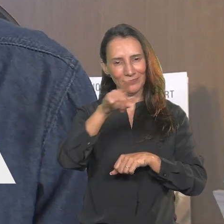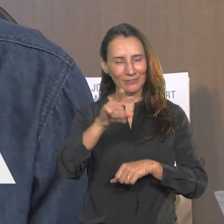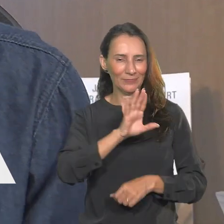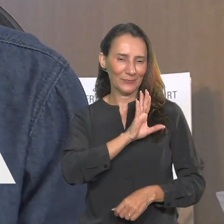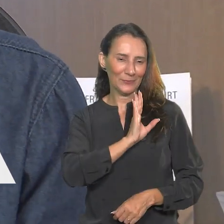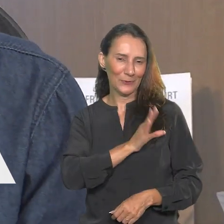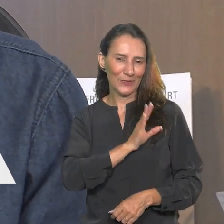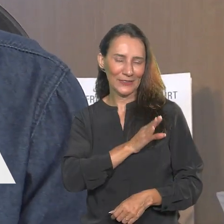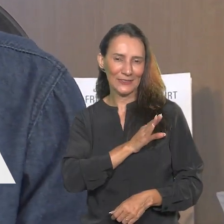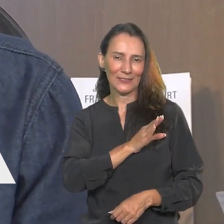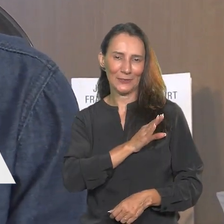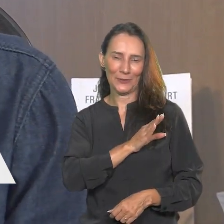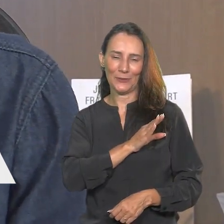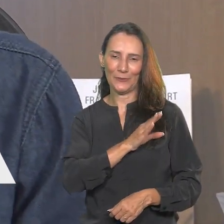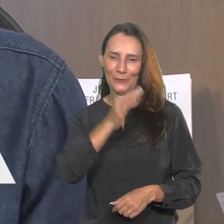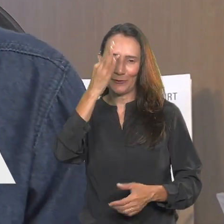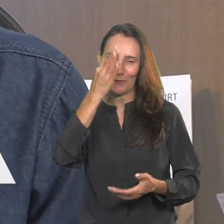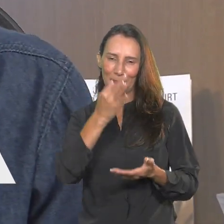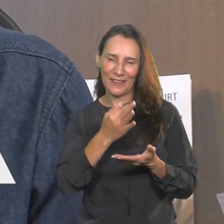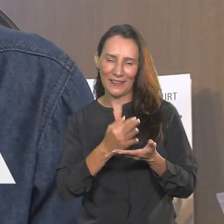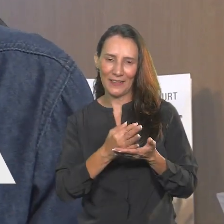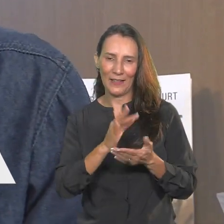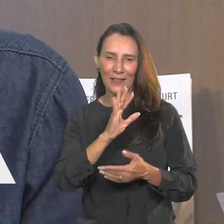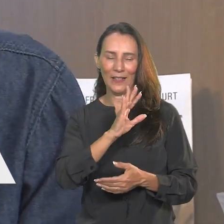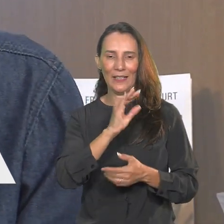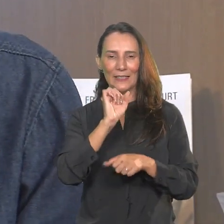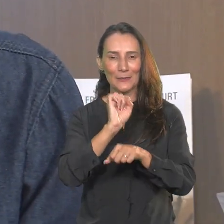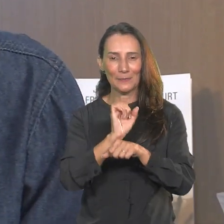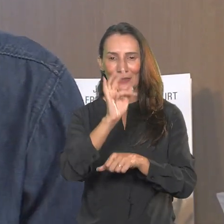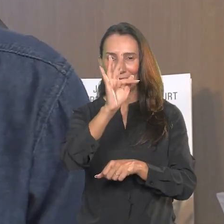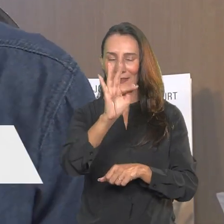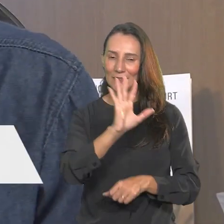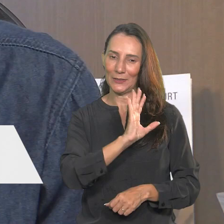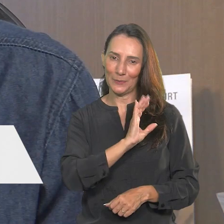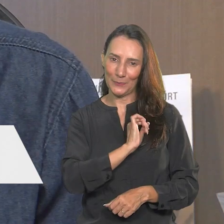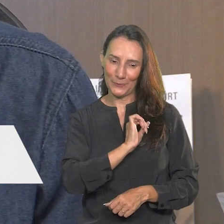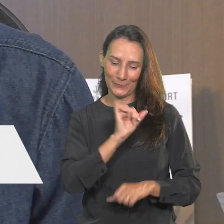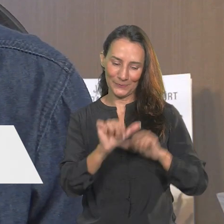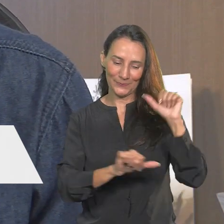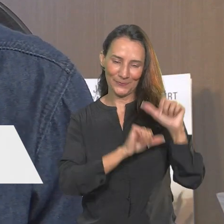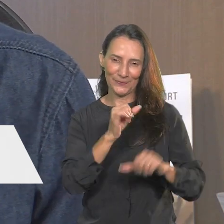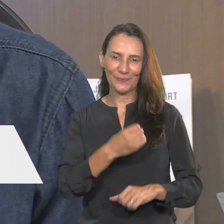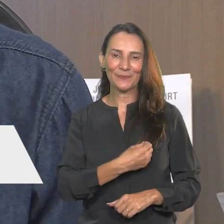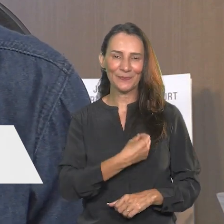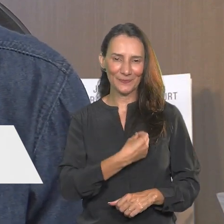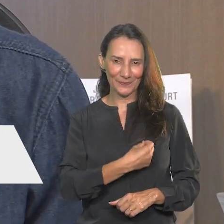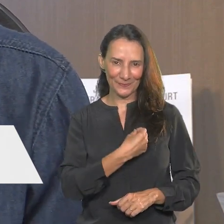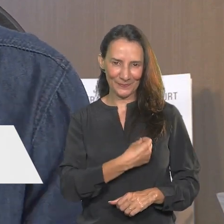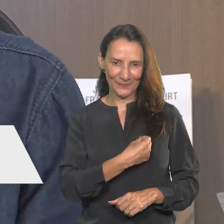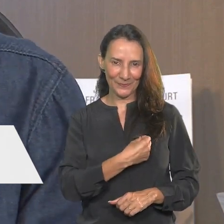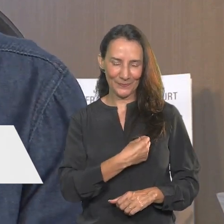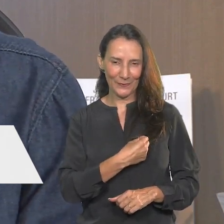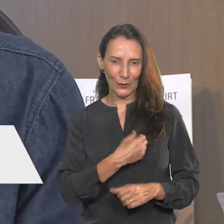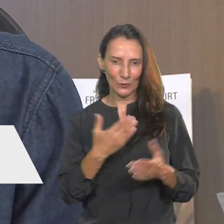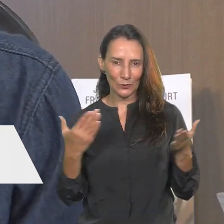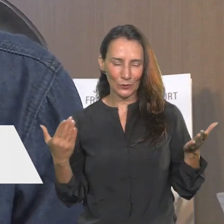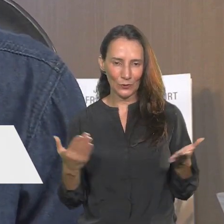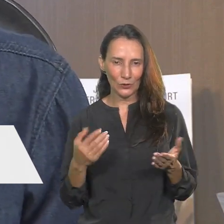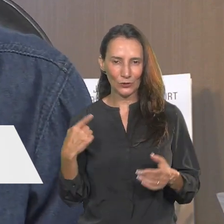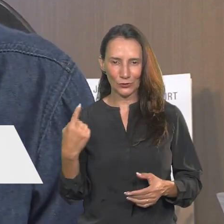de fé, de esperança, de amor e de transformação de vida. E para tanto, vamos